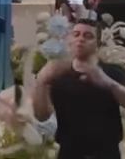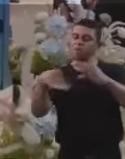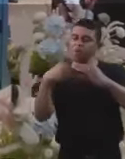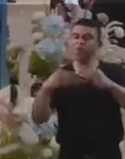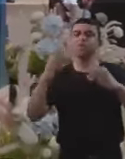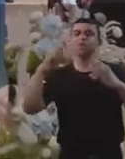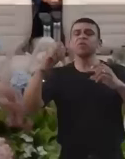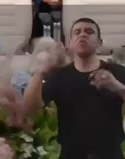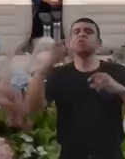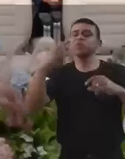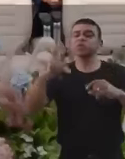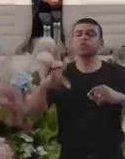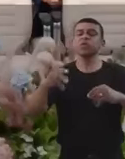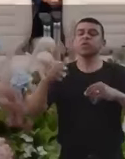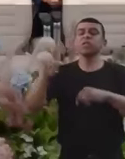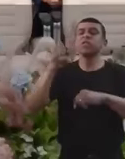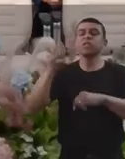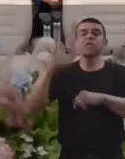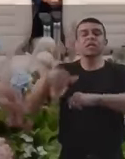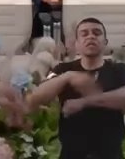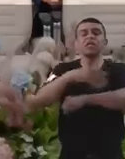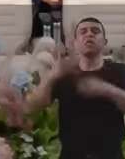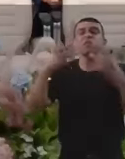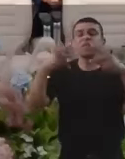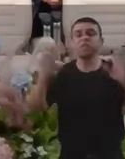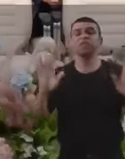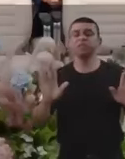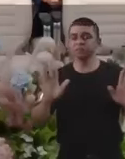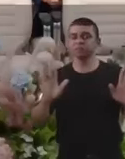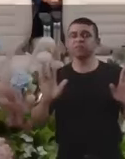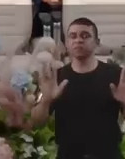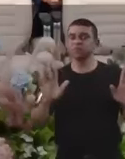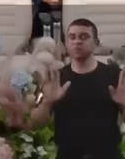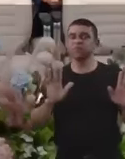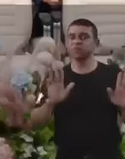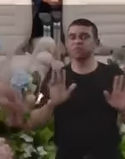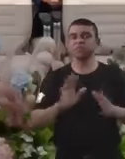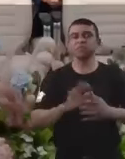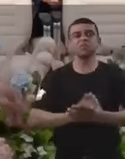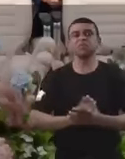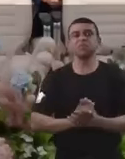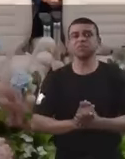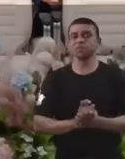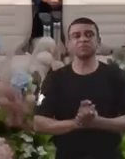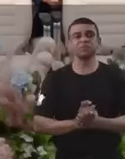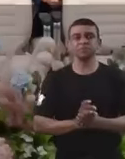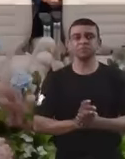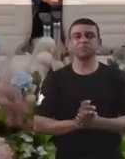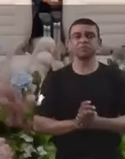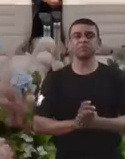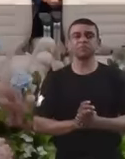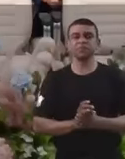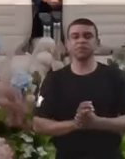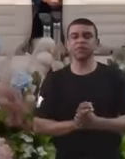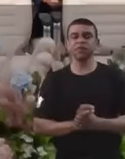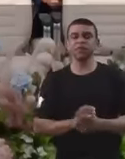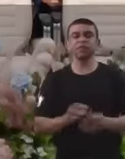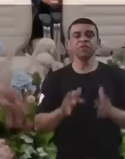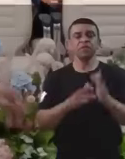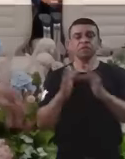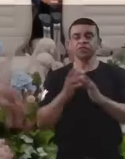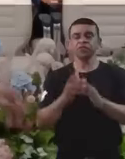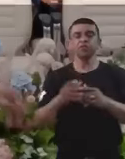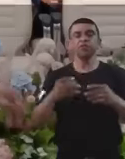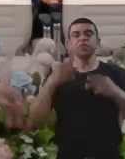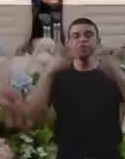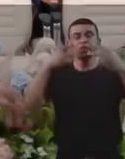evangelista, seu público-alvo são as multidões. Só Jesus exerceu todos os ministérios com perfeição. Quem